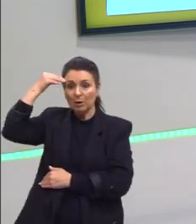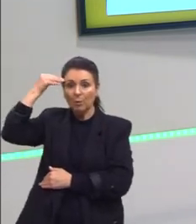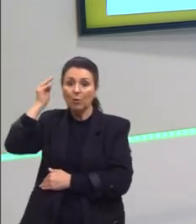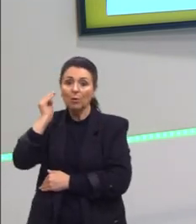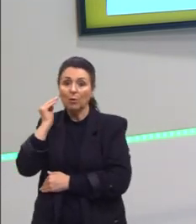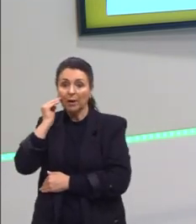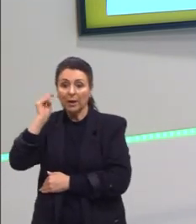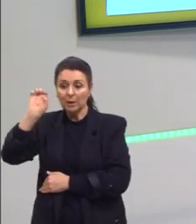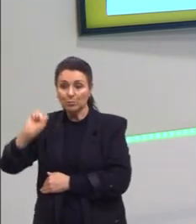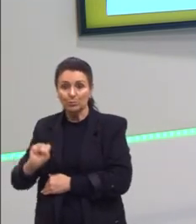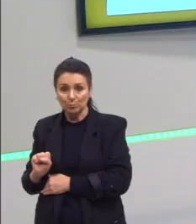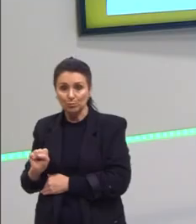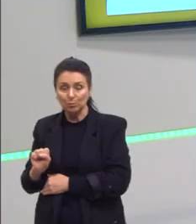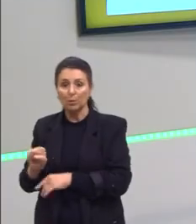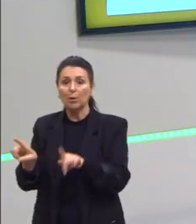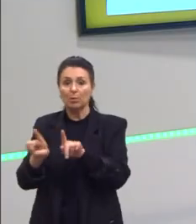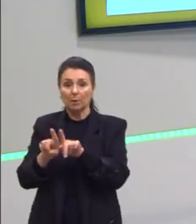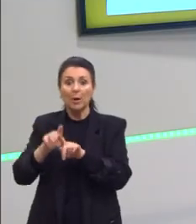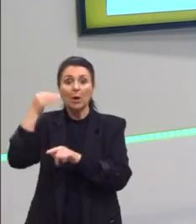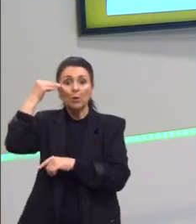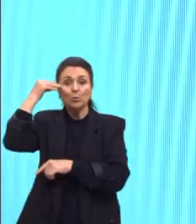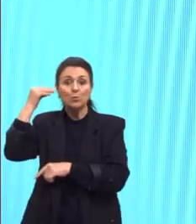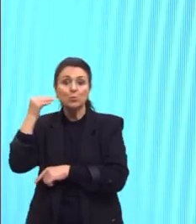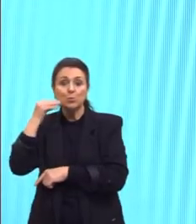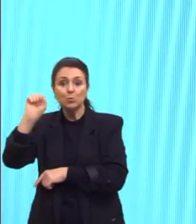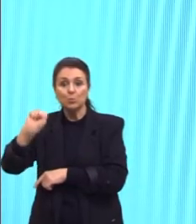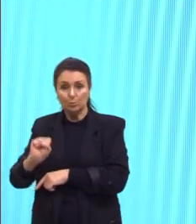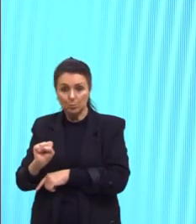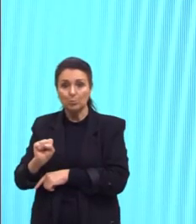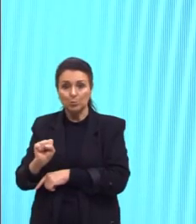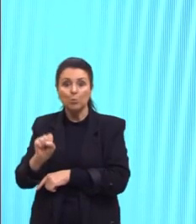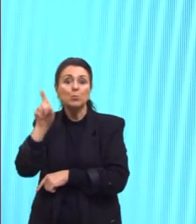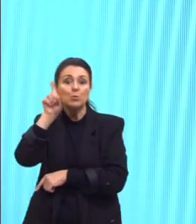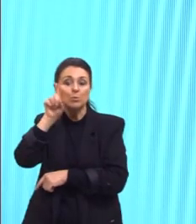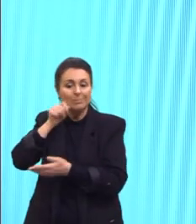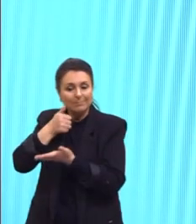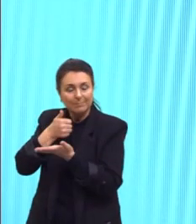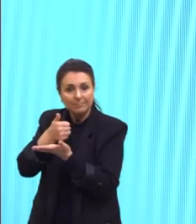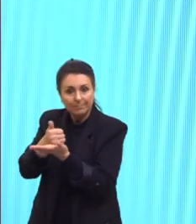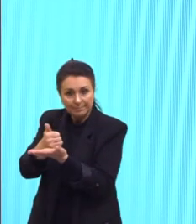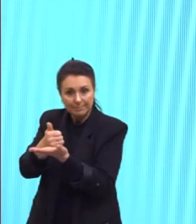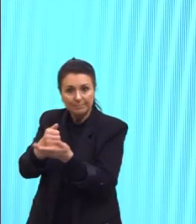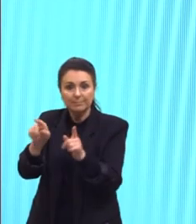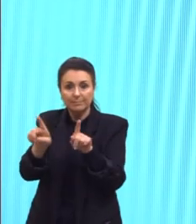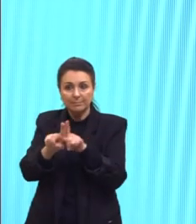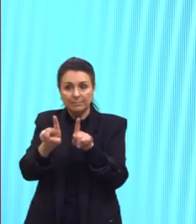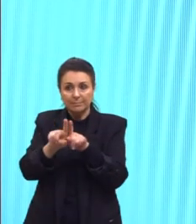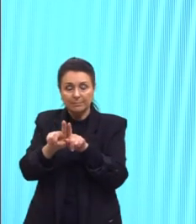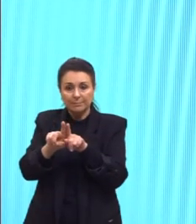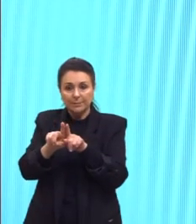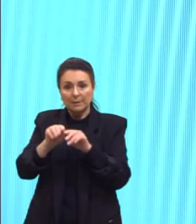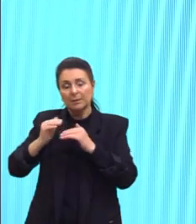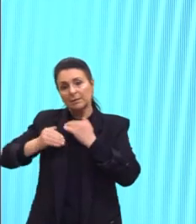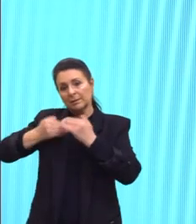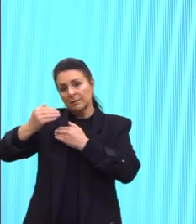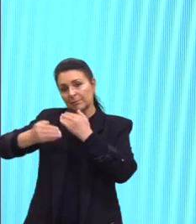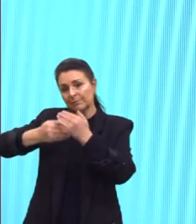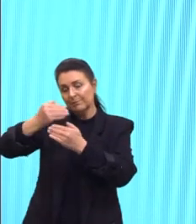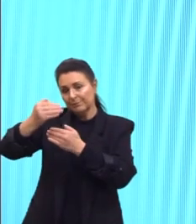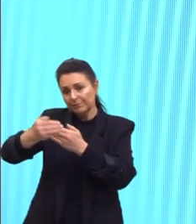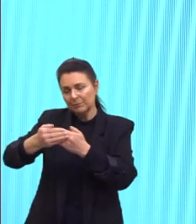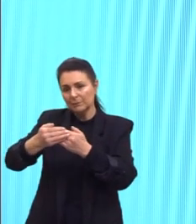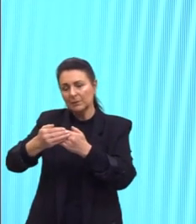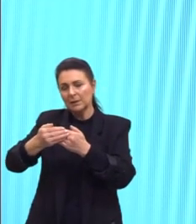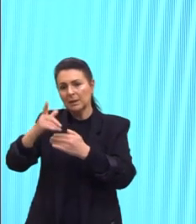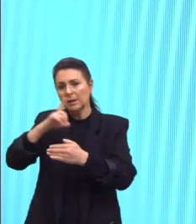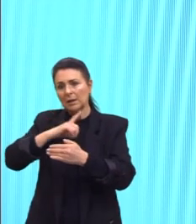Sul depois recebe incentivo também dos Estados Unidos né e vai fazendo as suas questões evolutivas né a gente